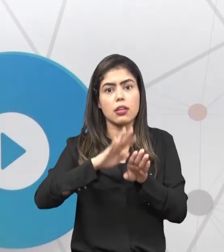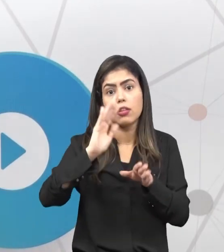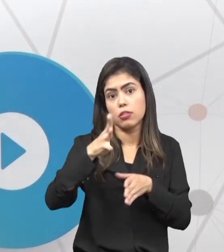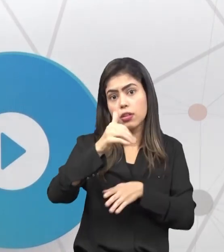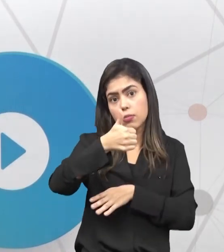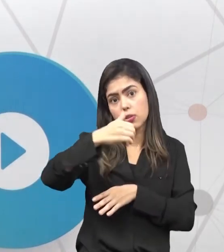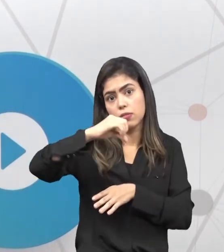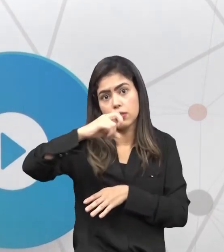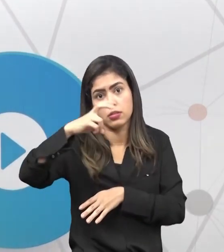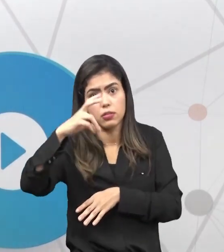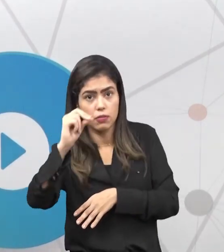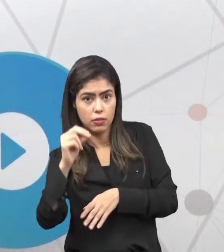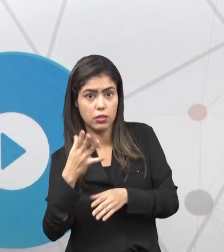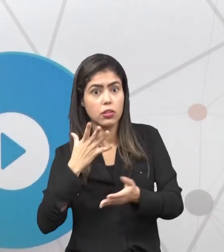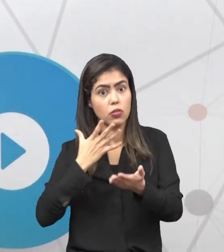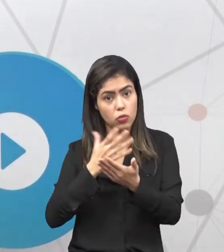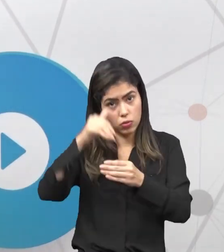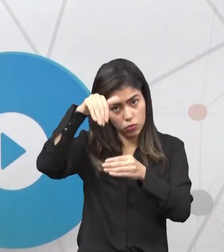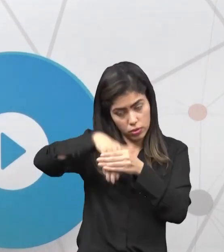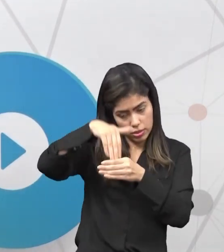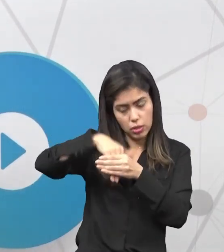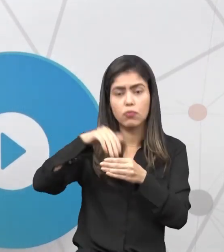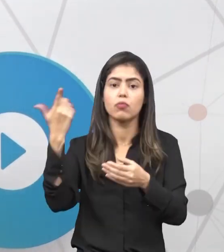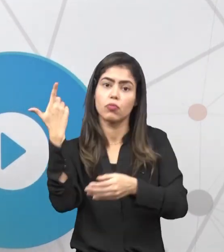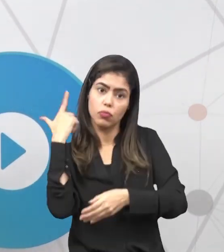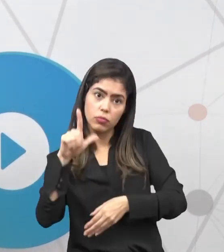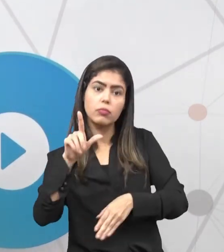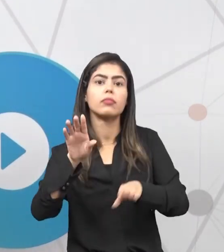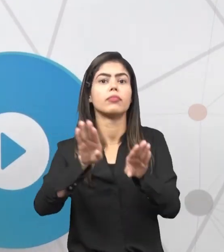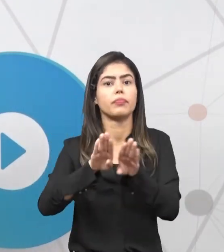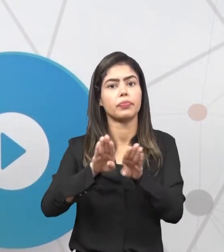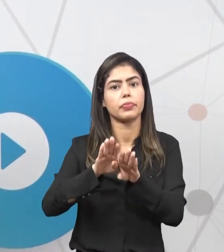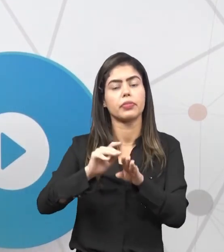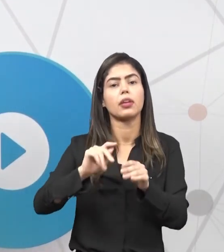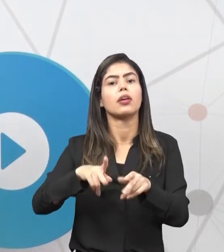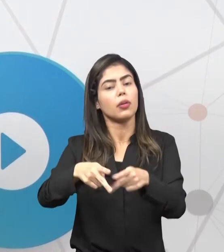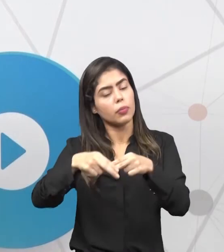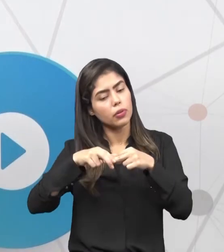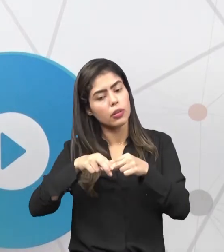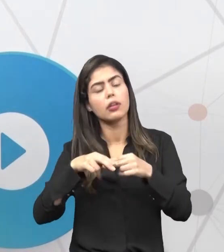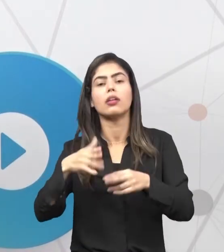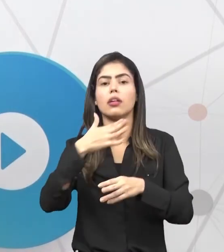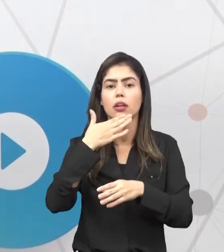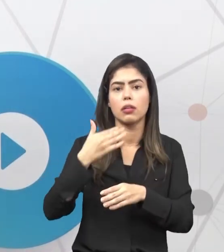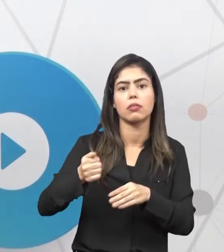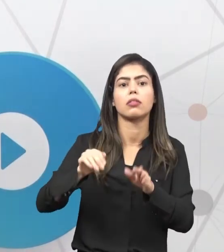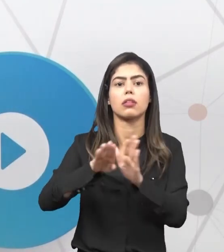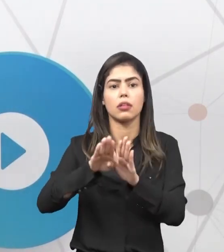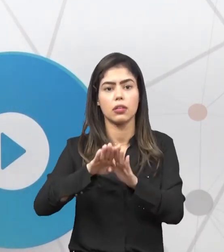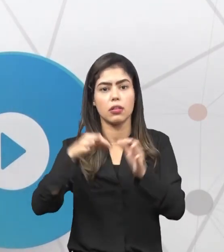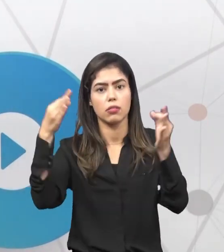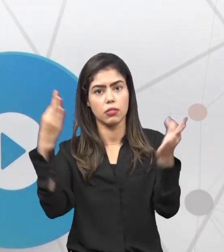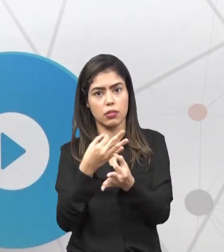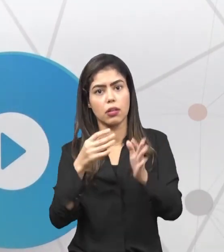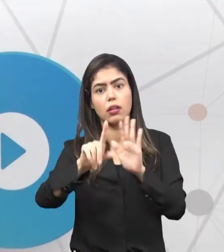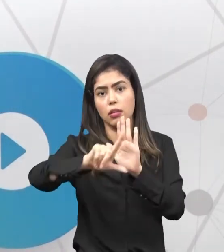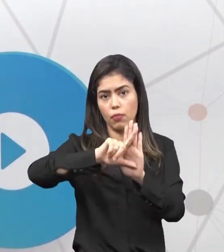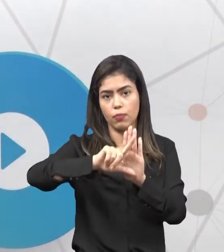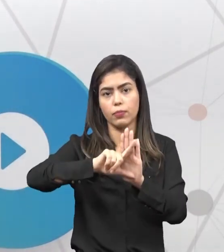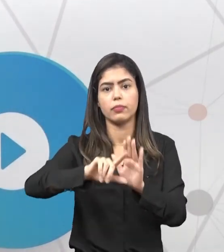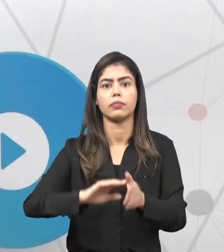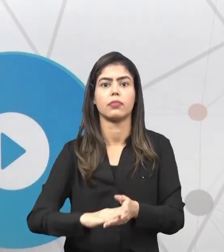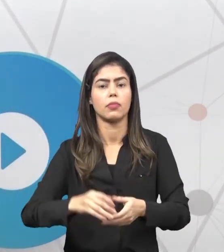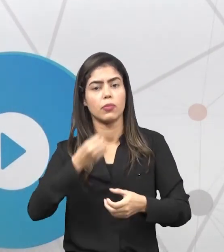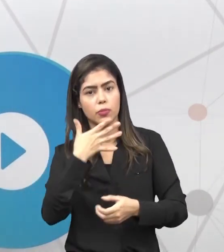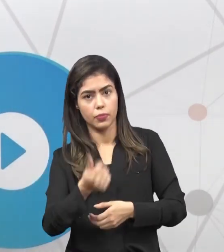eleito, e a eleição estava previsto na lei naquele período, portanto também considerado uma dominação legal.